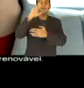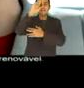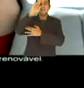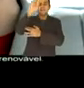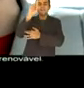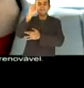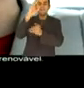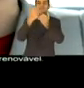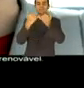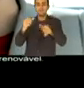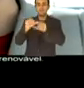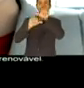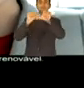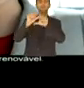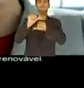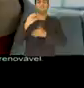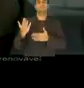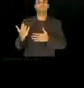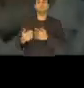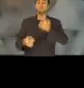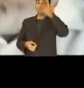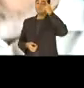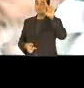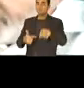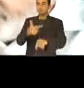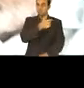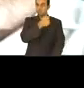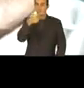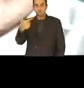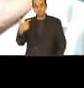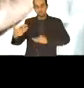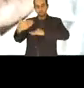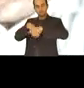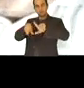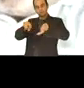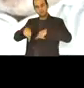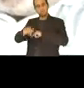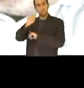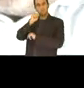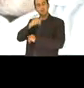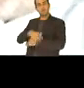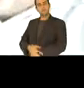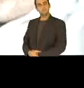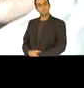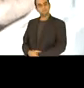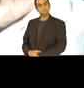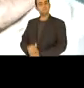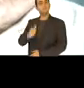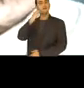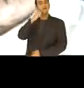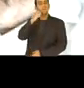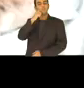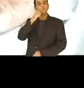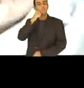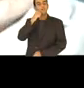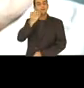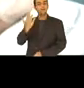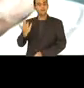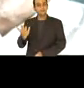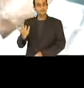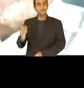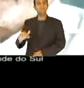a nossa liderança em energia renovável. E um belo dia, em 2002, entra na minha sala uma mulher, com um